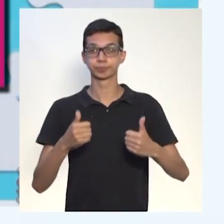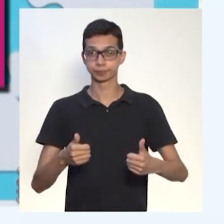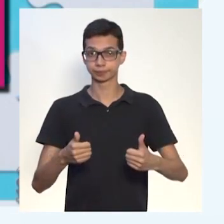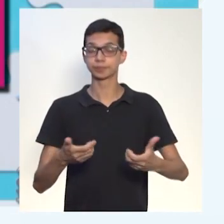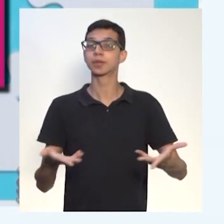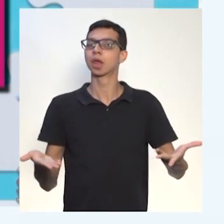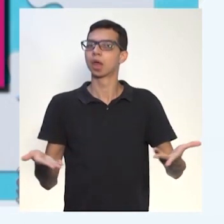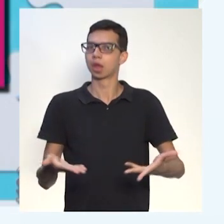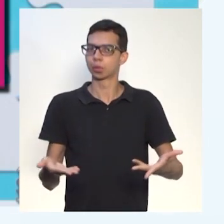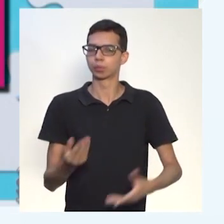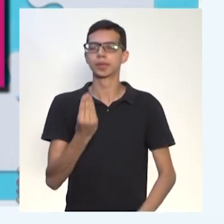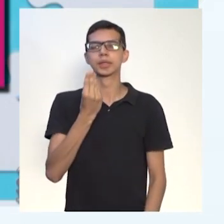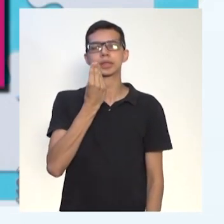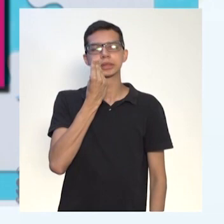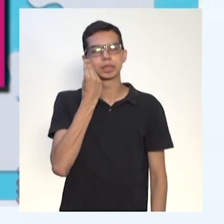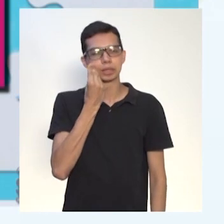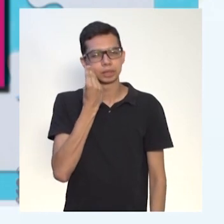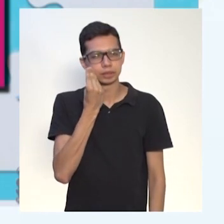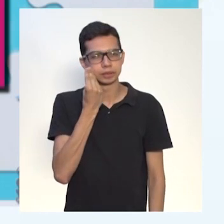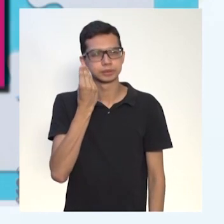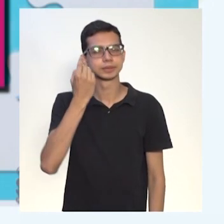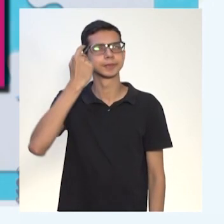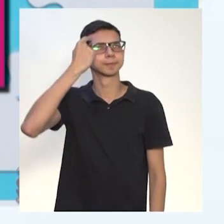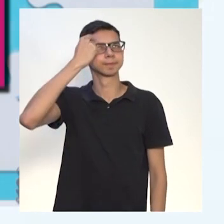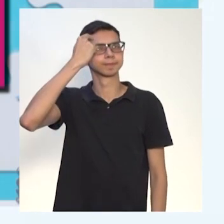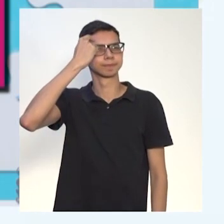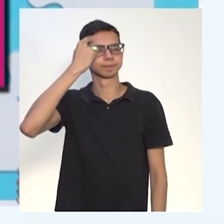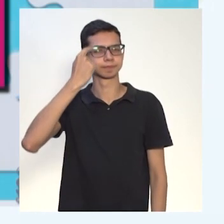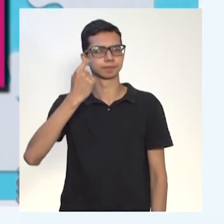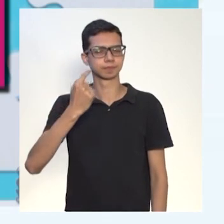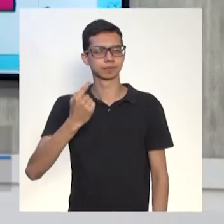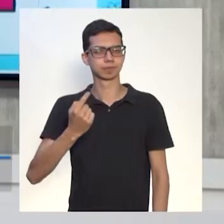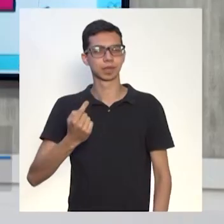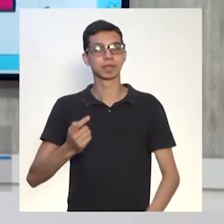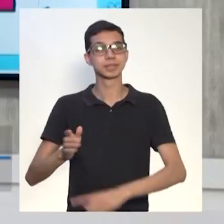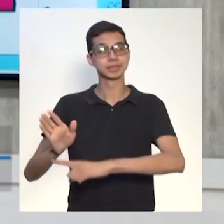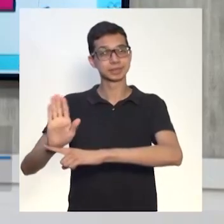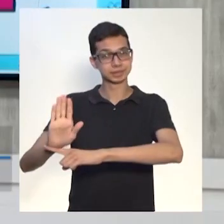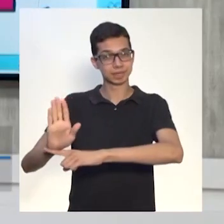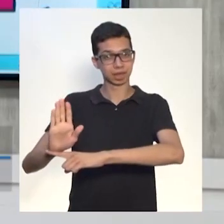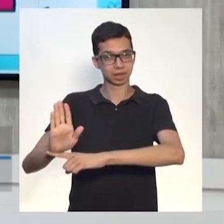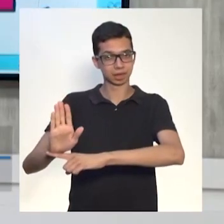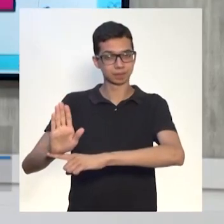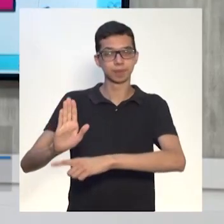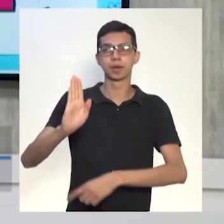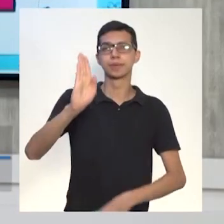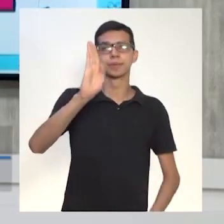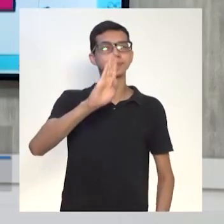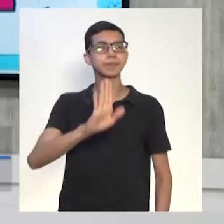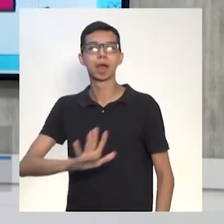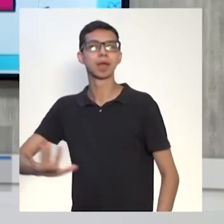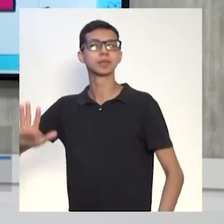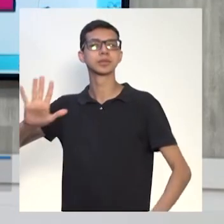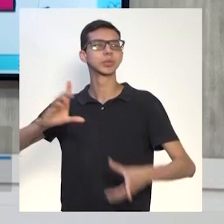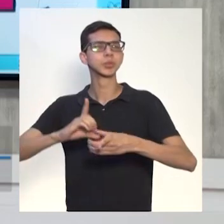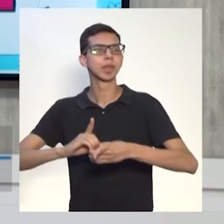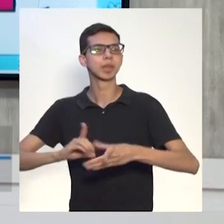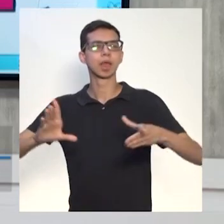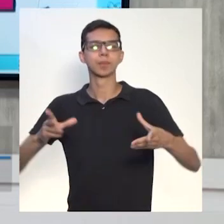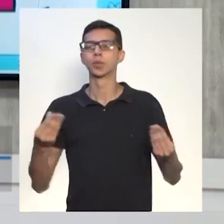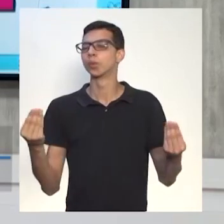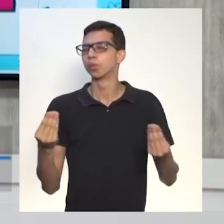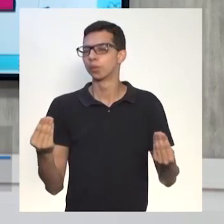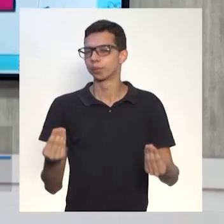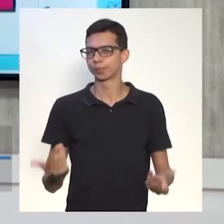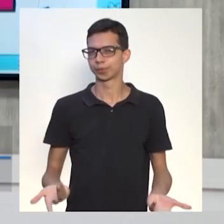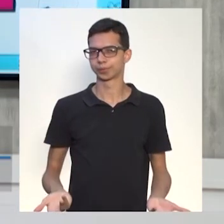em como democratizar o acesso ao cinema no Brasil. Então, o que você faz nesse terceiro momento, né?